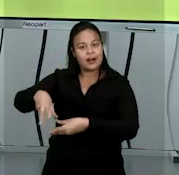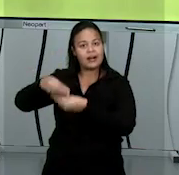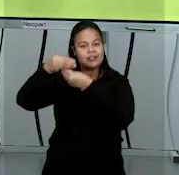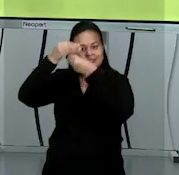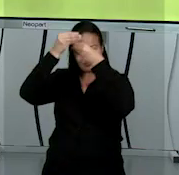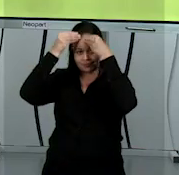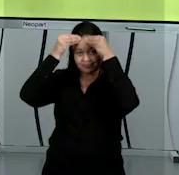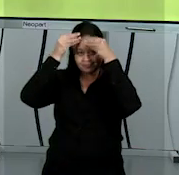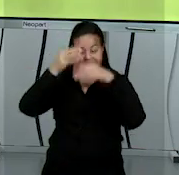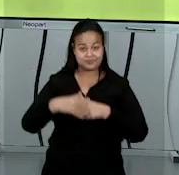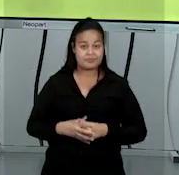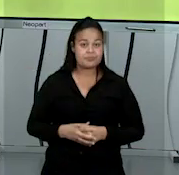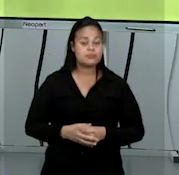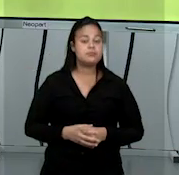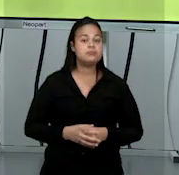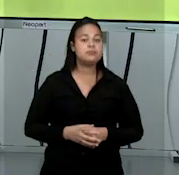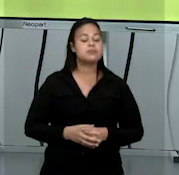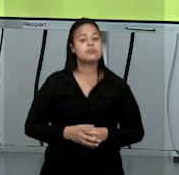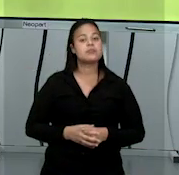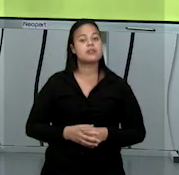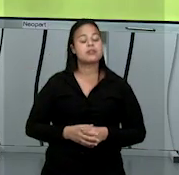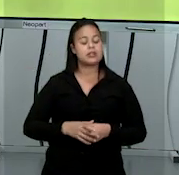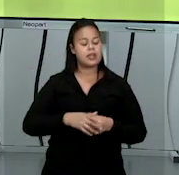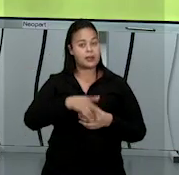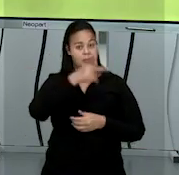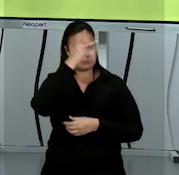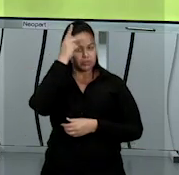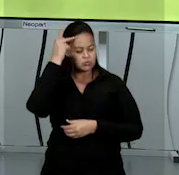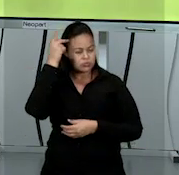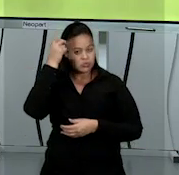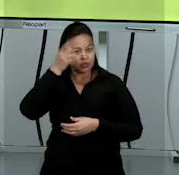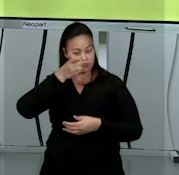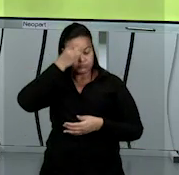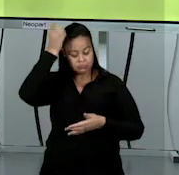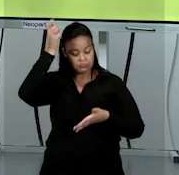Um outro autor que eu trago aqui, ele foi um grande